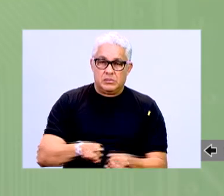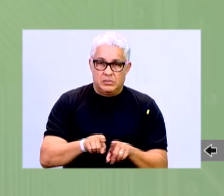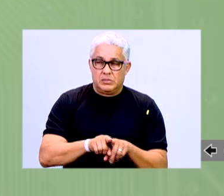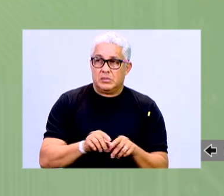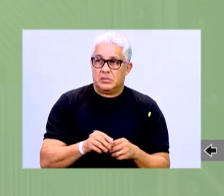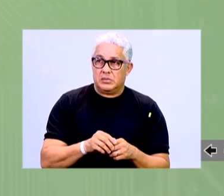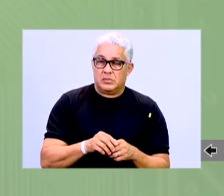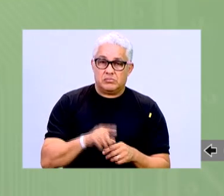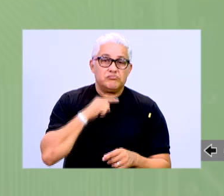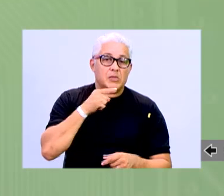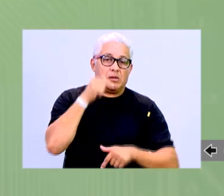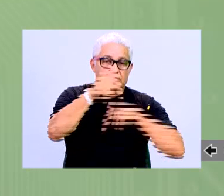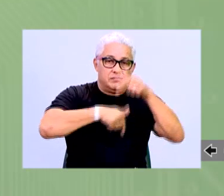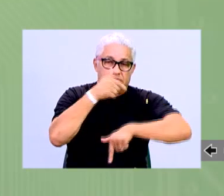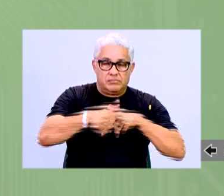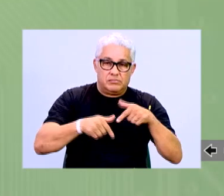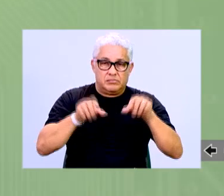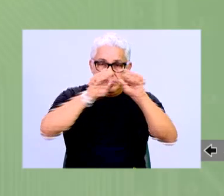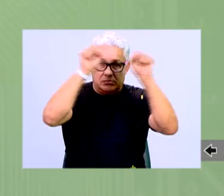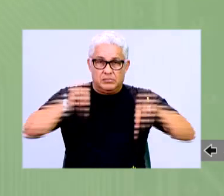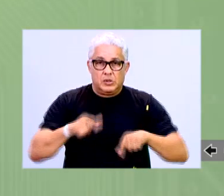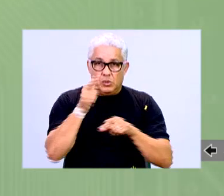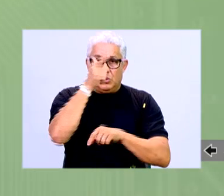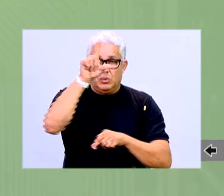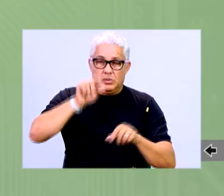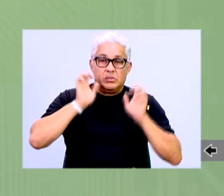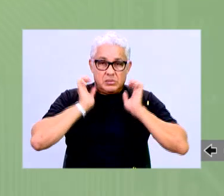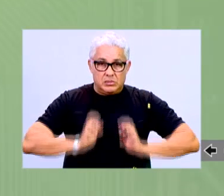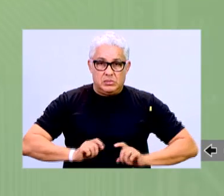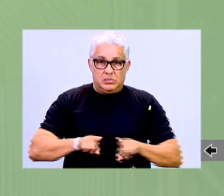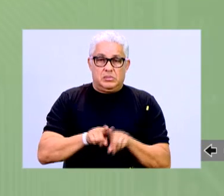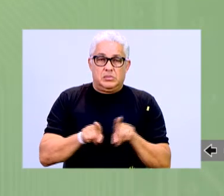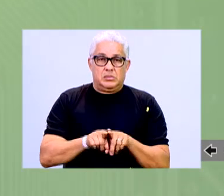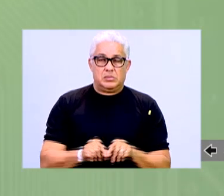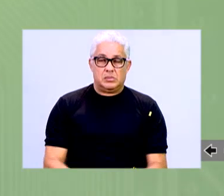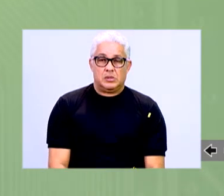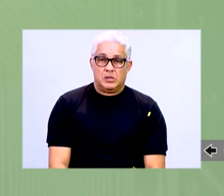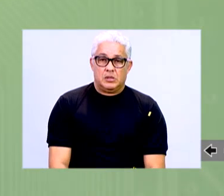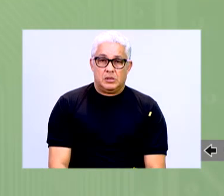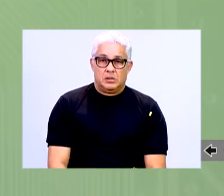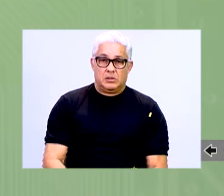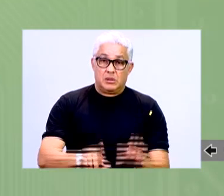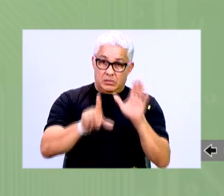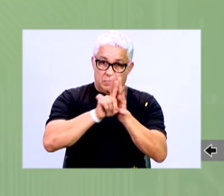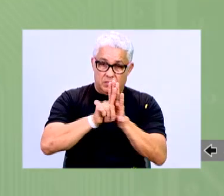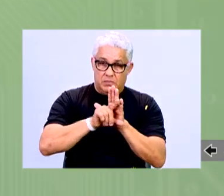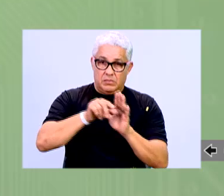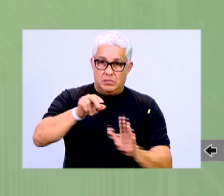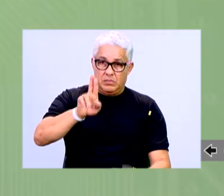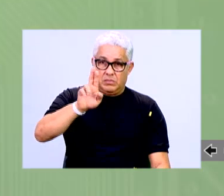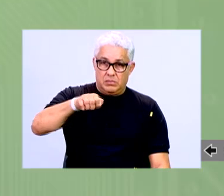interoperabilidade com outros sistemas, requisitos de ética e requisitos legais.